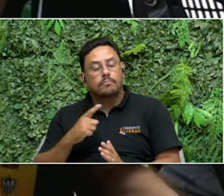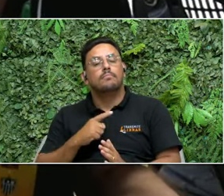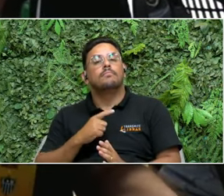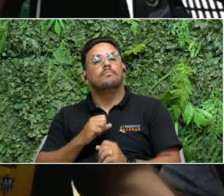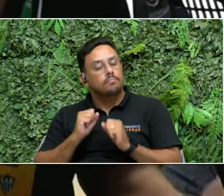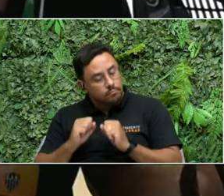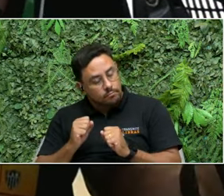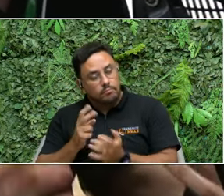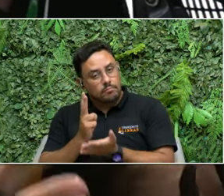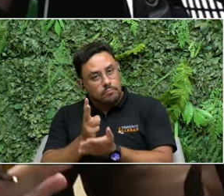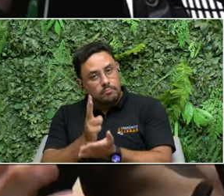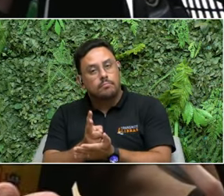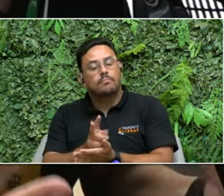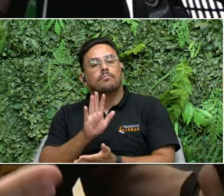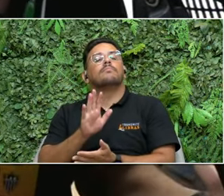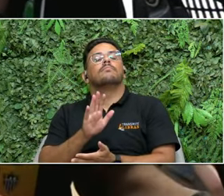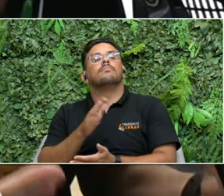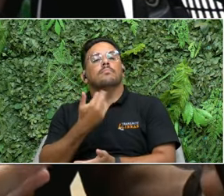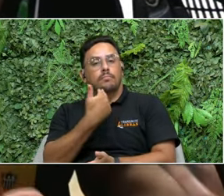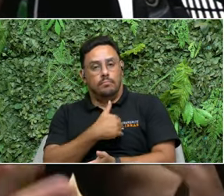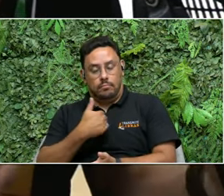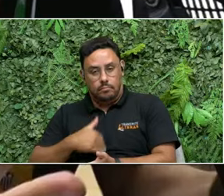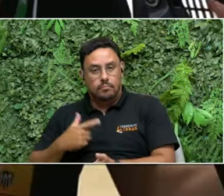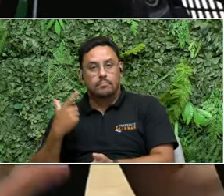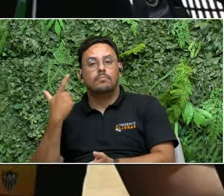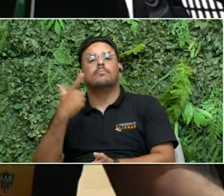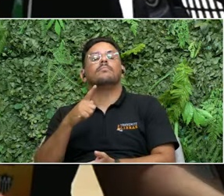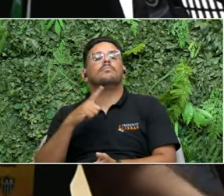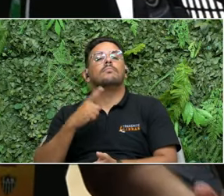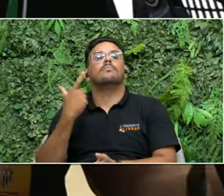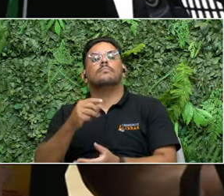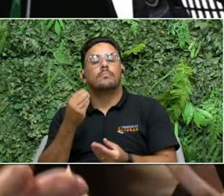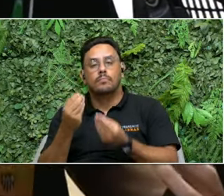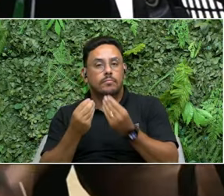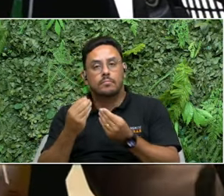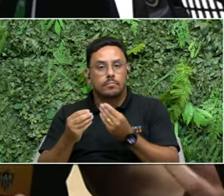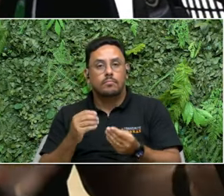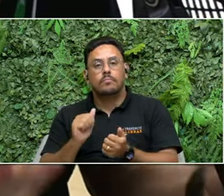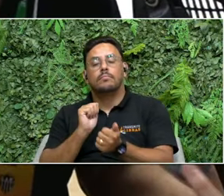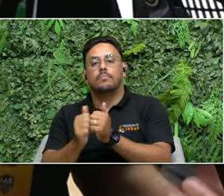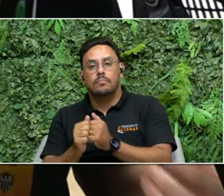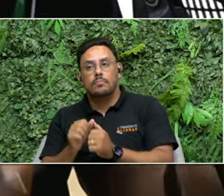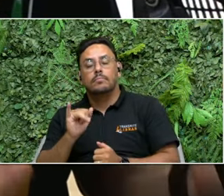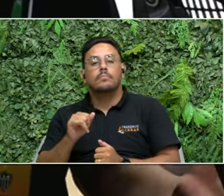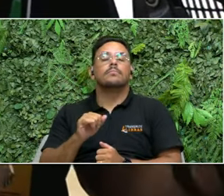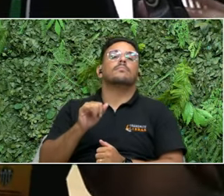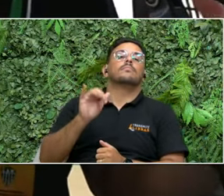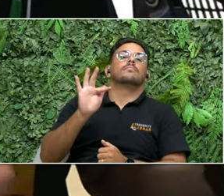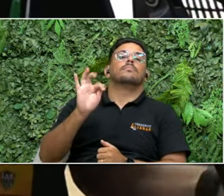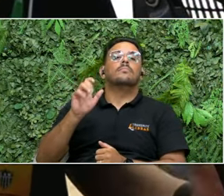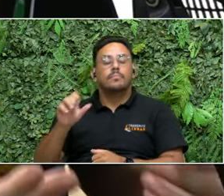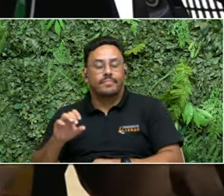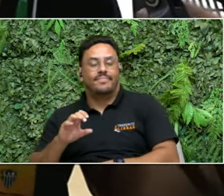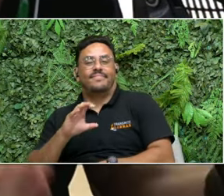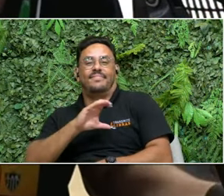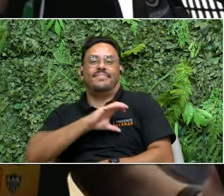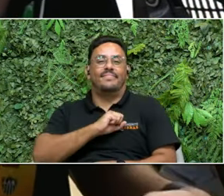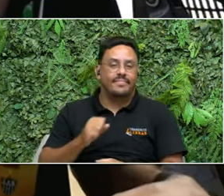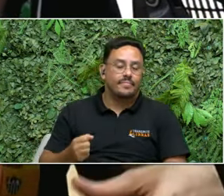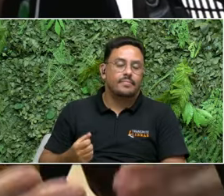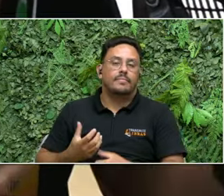mantém essa vantagem mas o Atlético tem uma outra forma de jogar se fosse aquele jogo do Felipão Moroso é